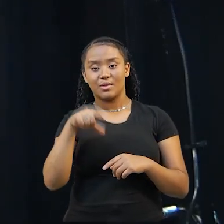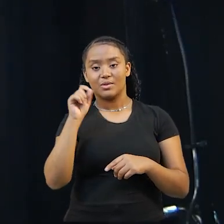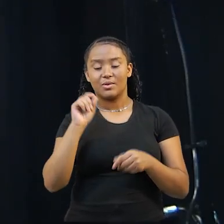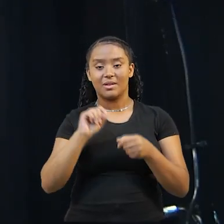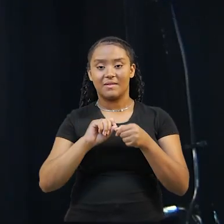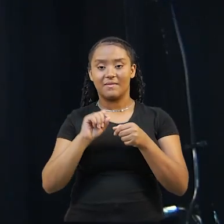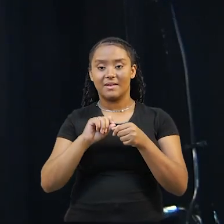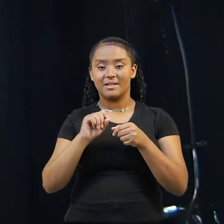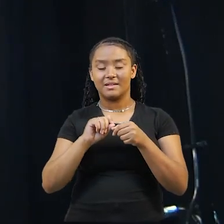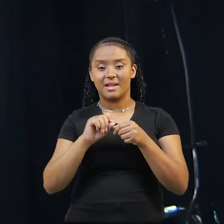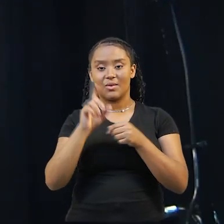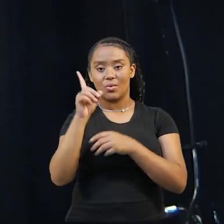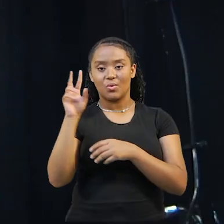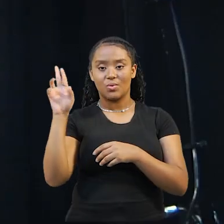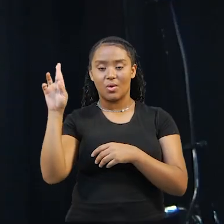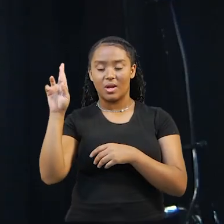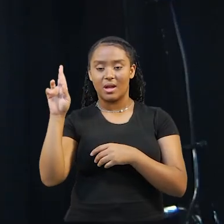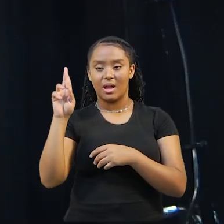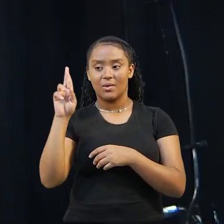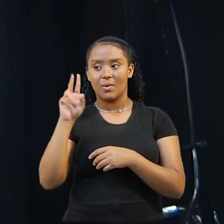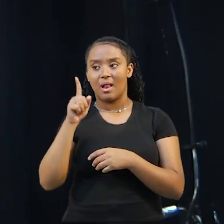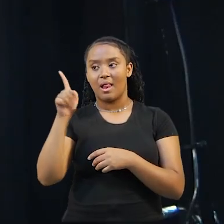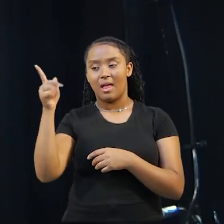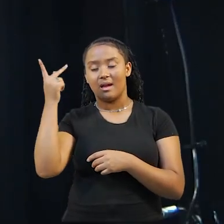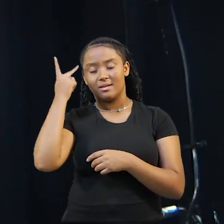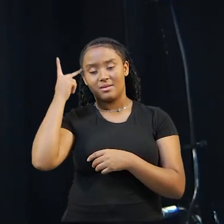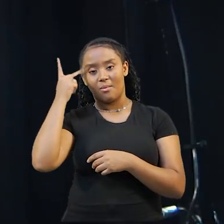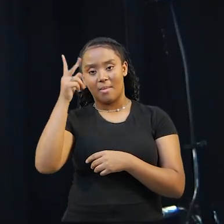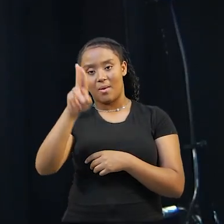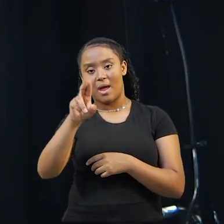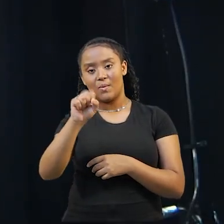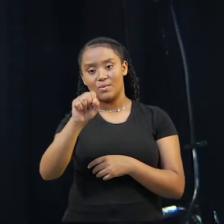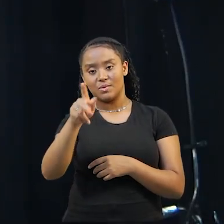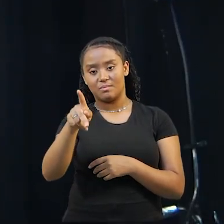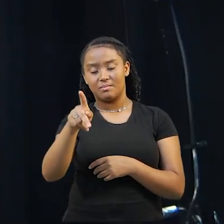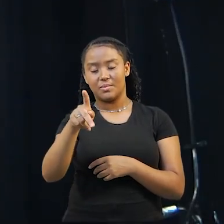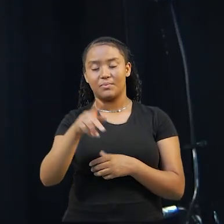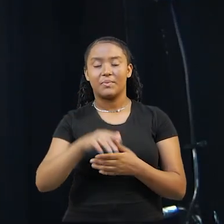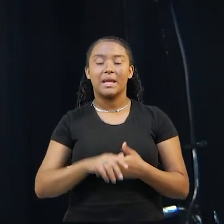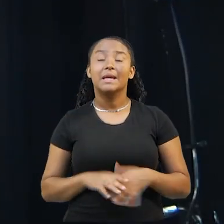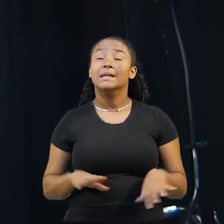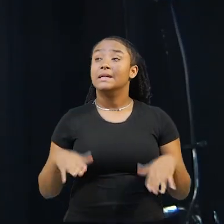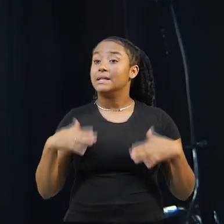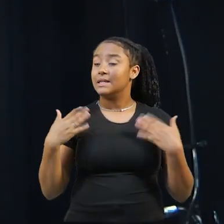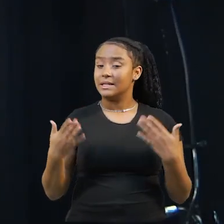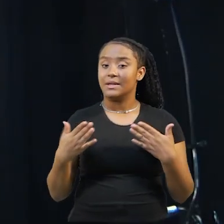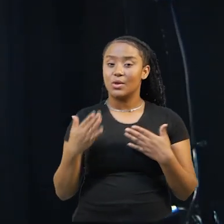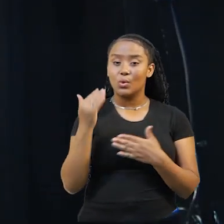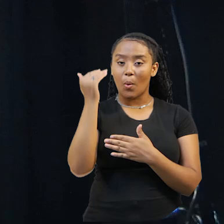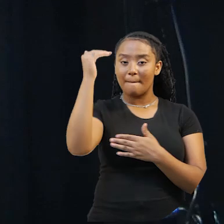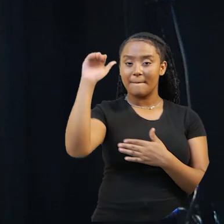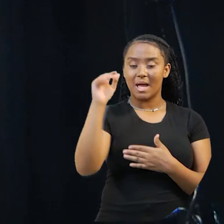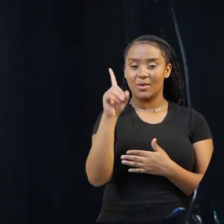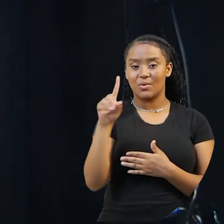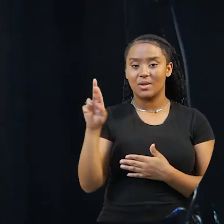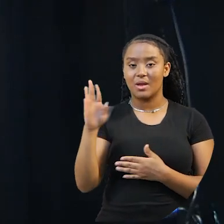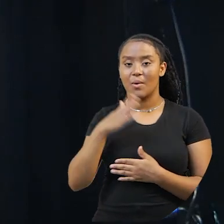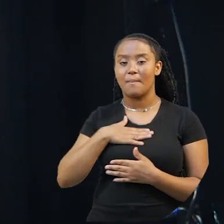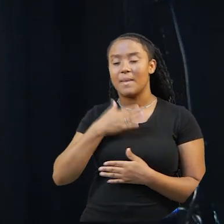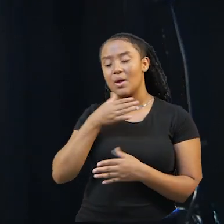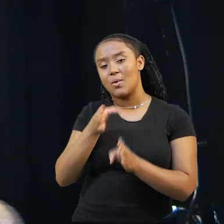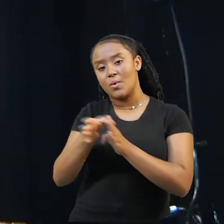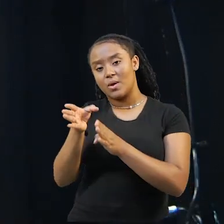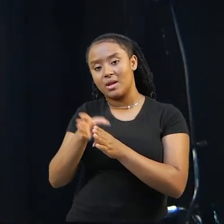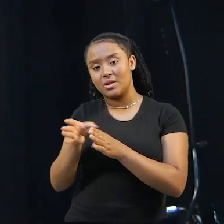o doutorado em São Paulo, na USP de São Paulo. E aí eu fiz lá, no meio do doutorado, o meu